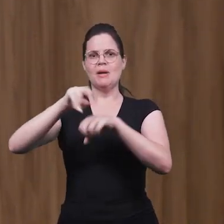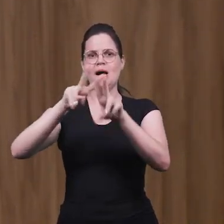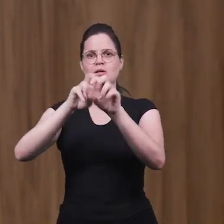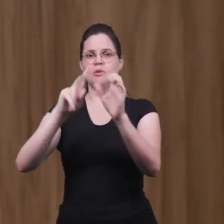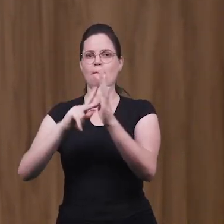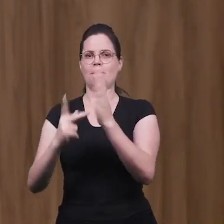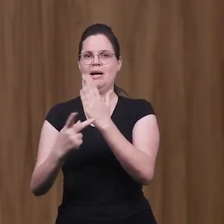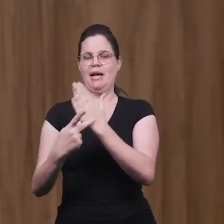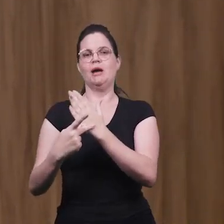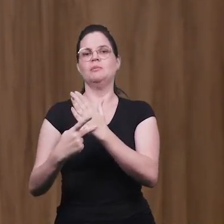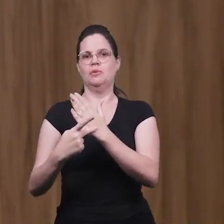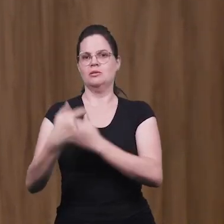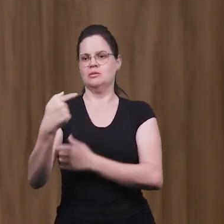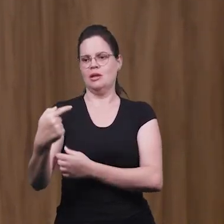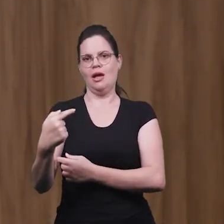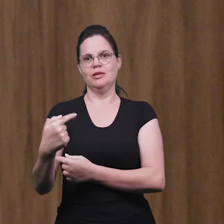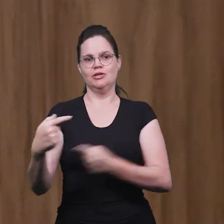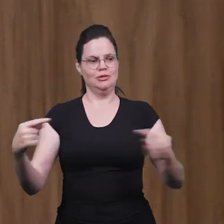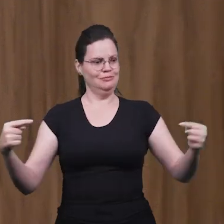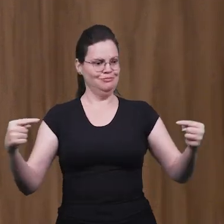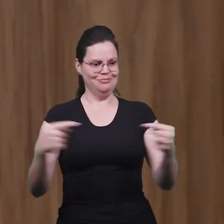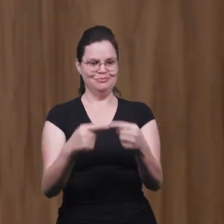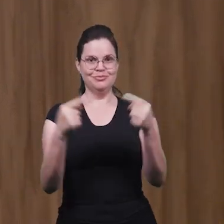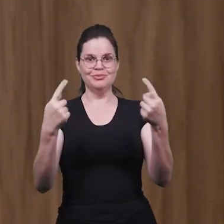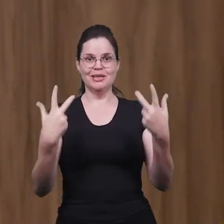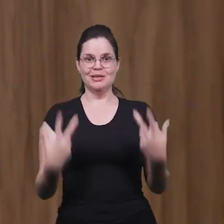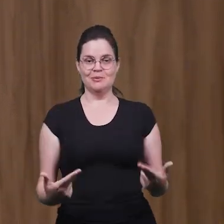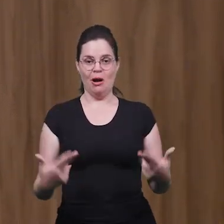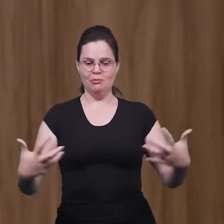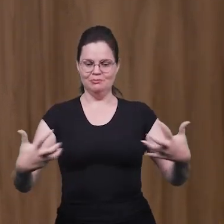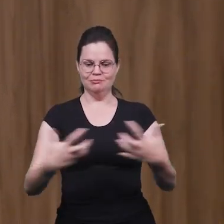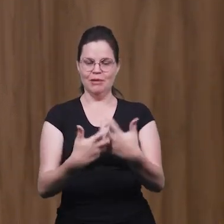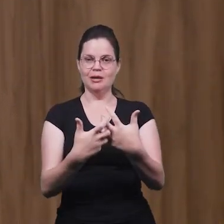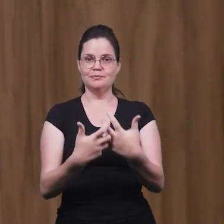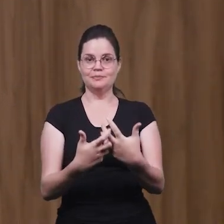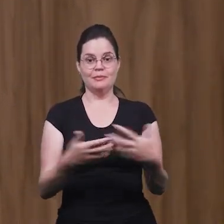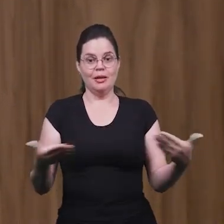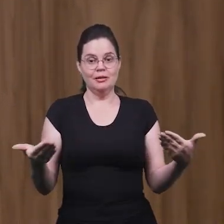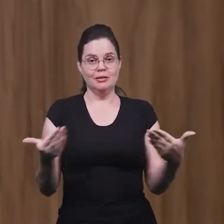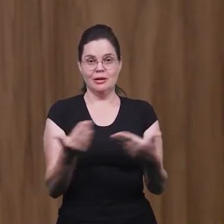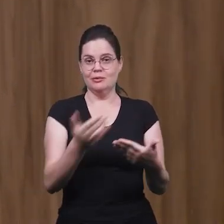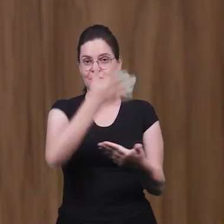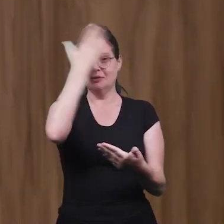13 de Mateus, do Evangelho de Mateus. E agora o Espírito Santo vem e